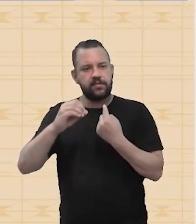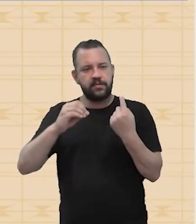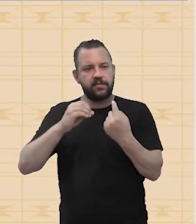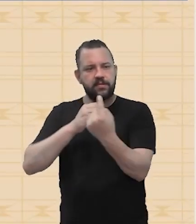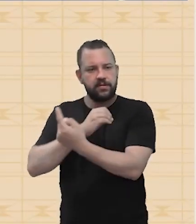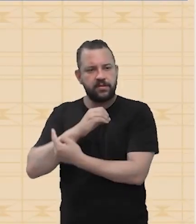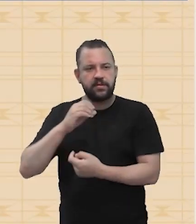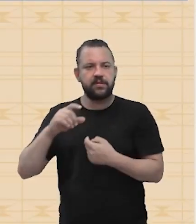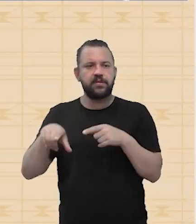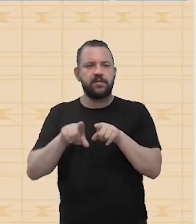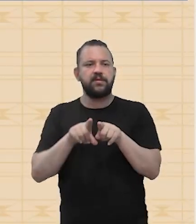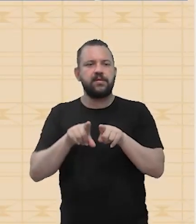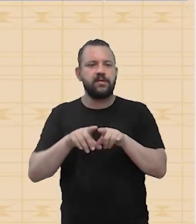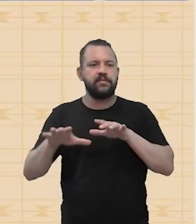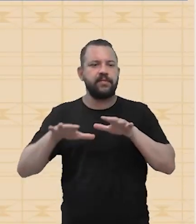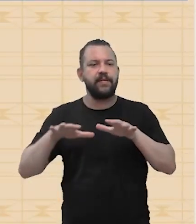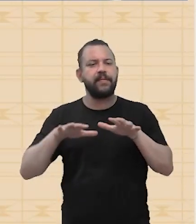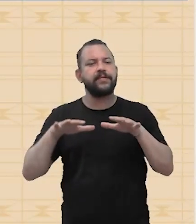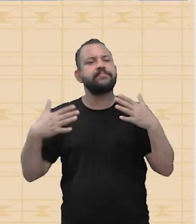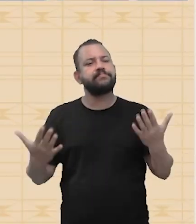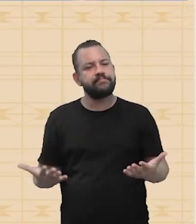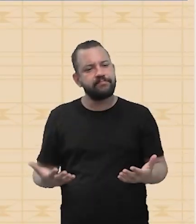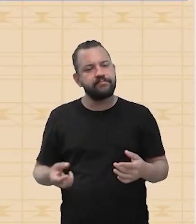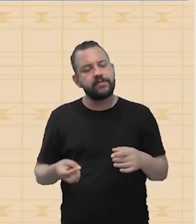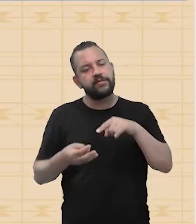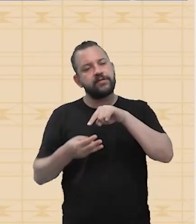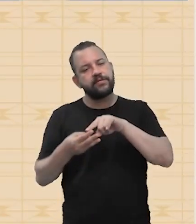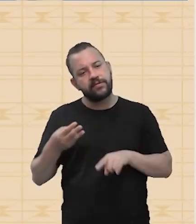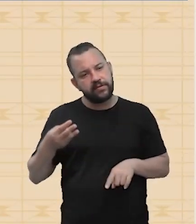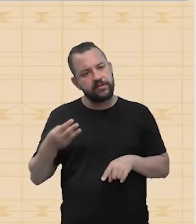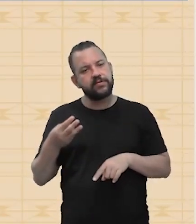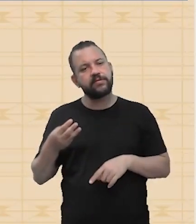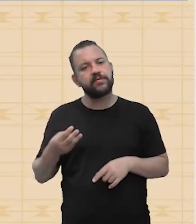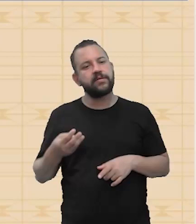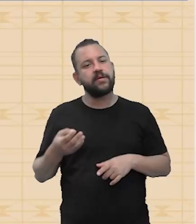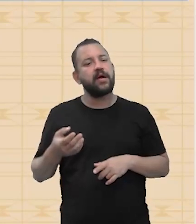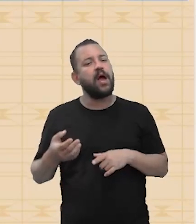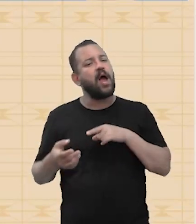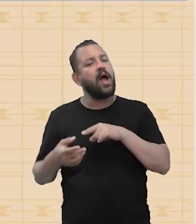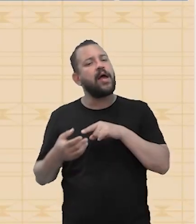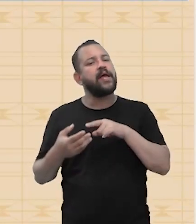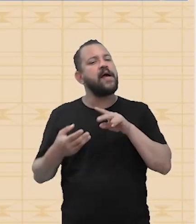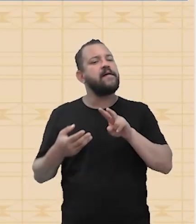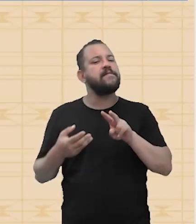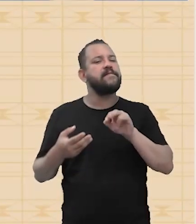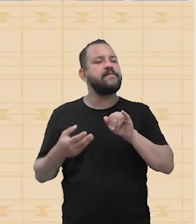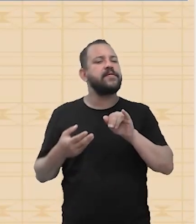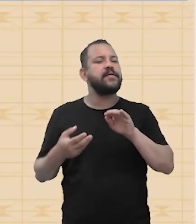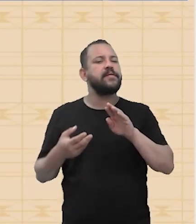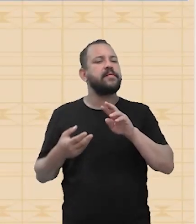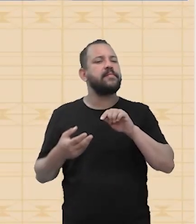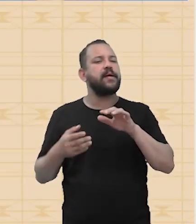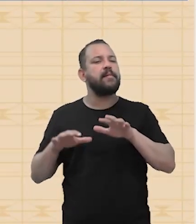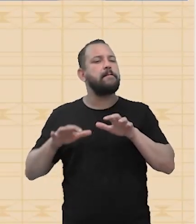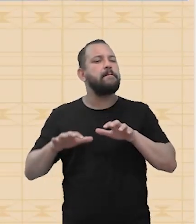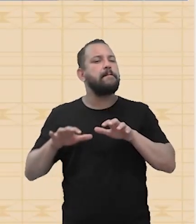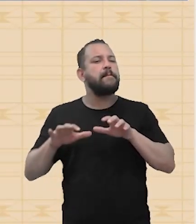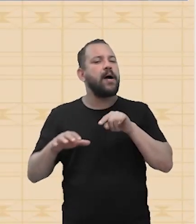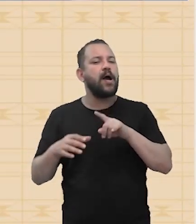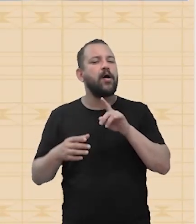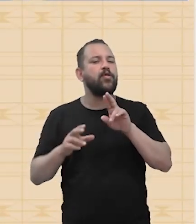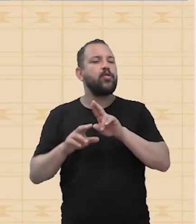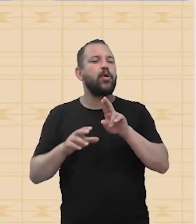de vibração. Ele vai estar dando lá o remeleixo. Pois é, essa vibração é o que a gente define como temperatura.